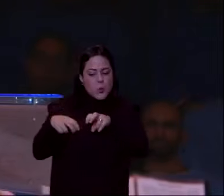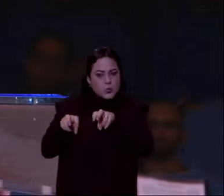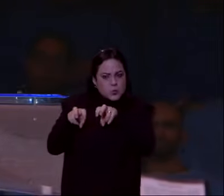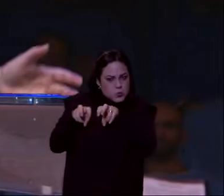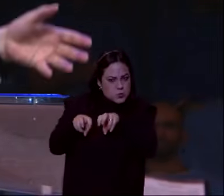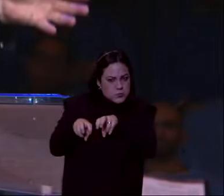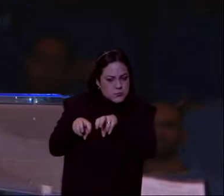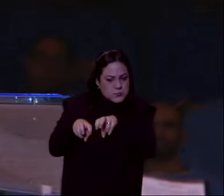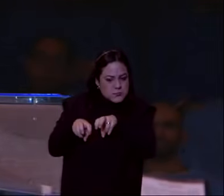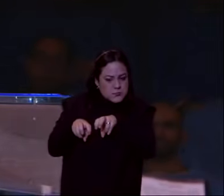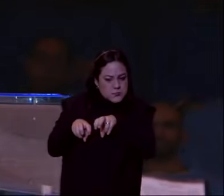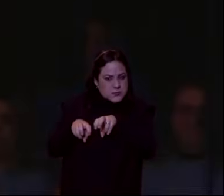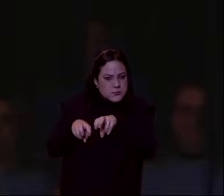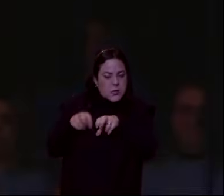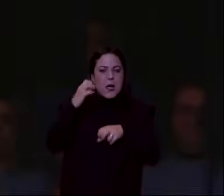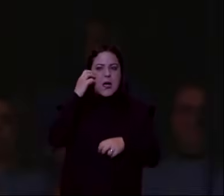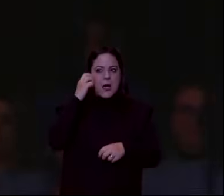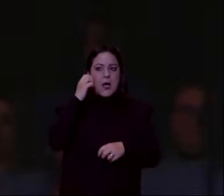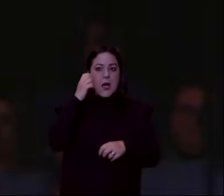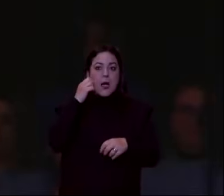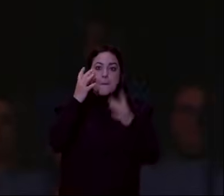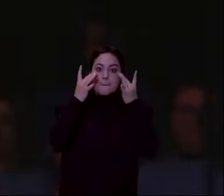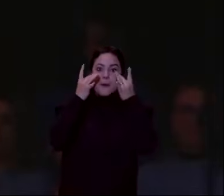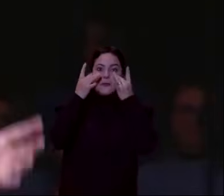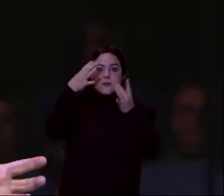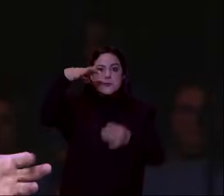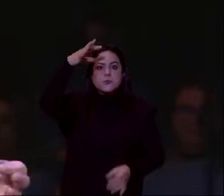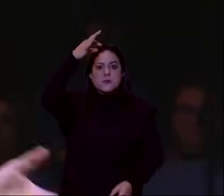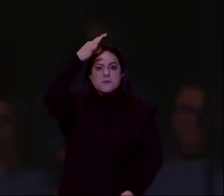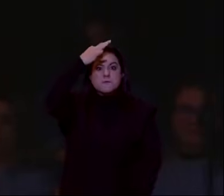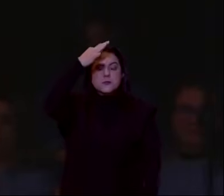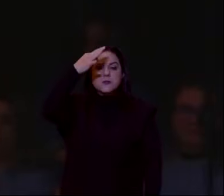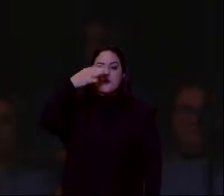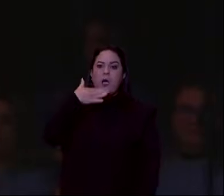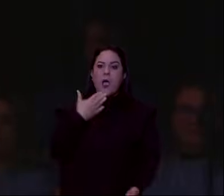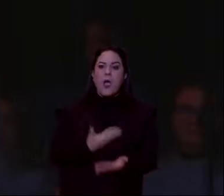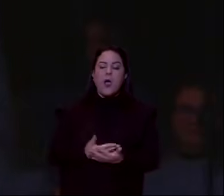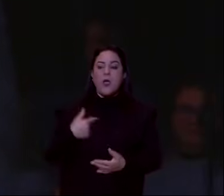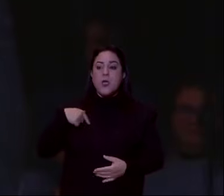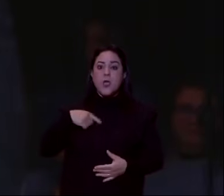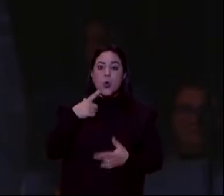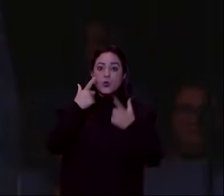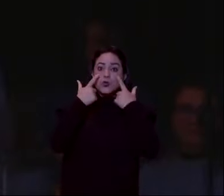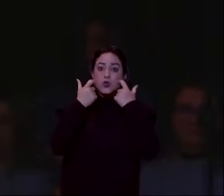ladinho dela, a presença do Espírito Santo foi um negócio tão incrível que eu comecei a chorar.